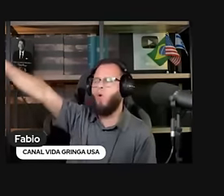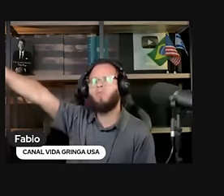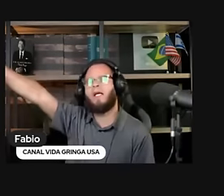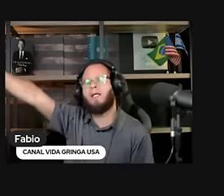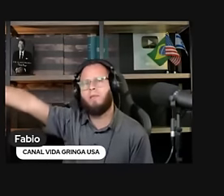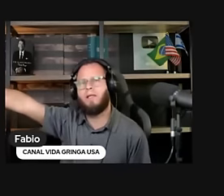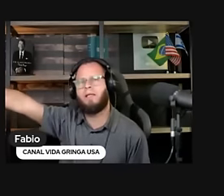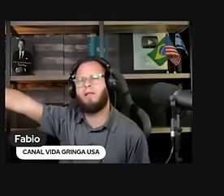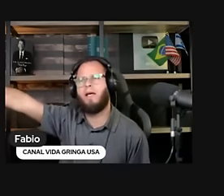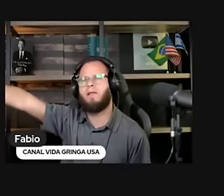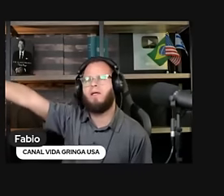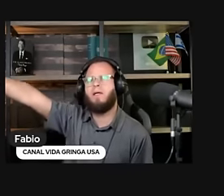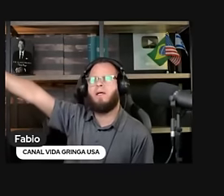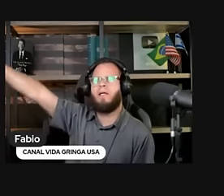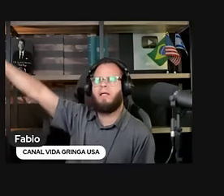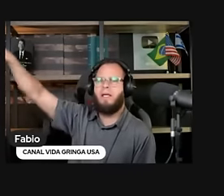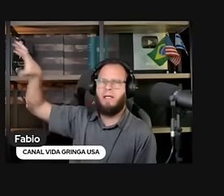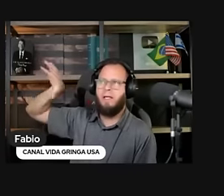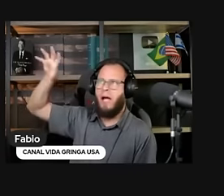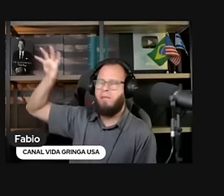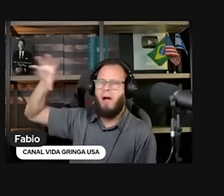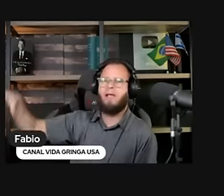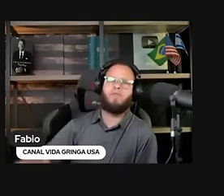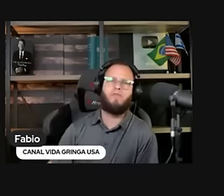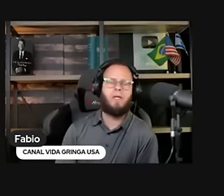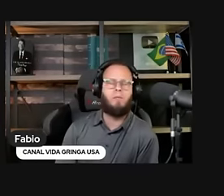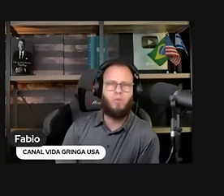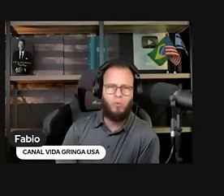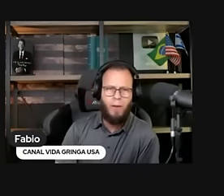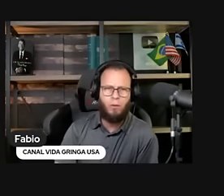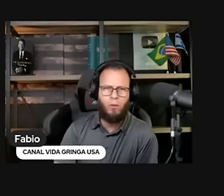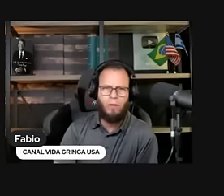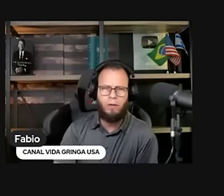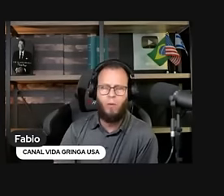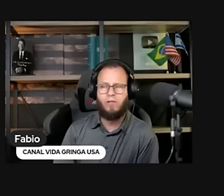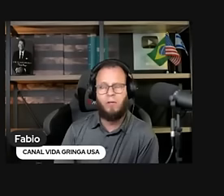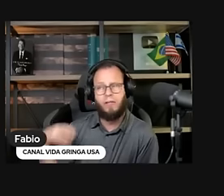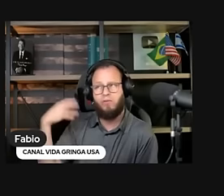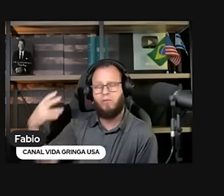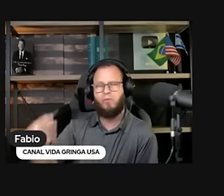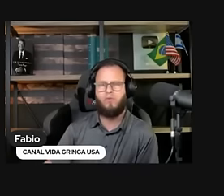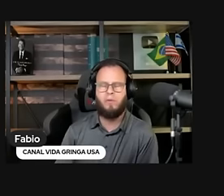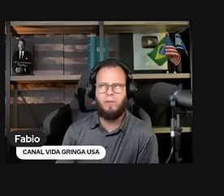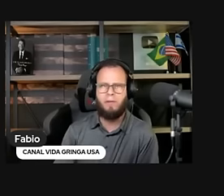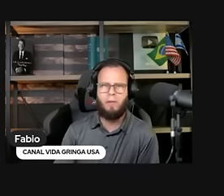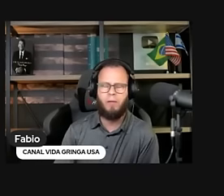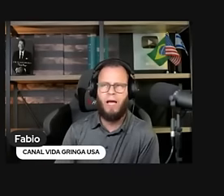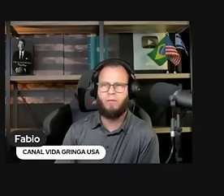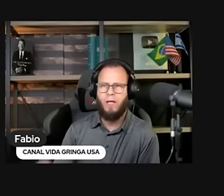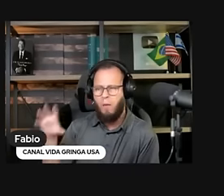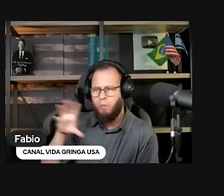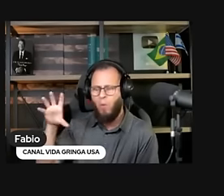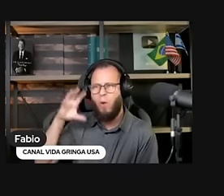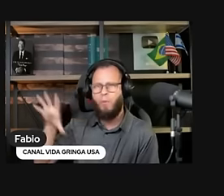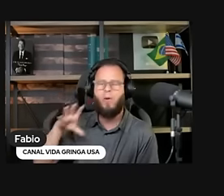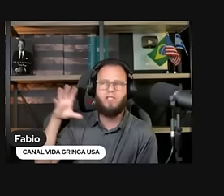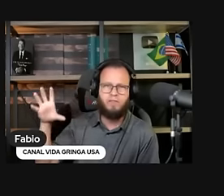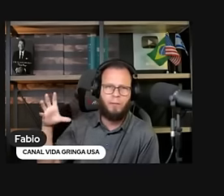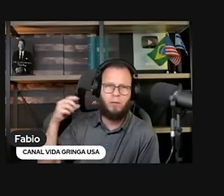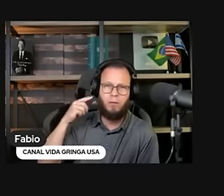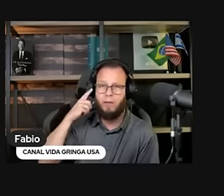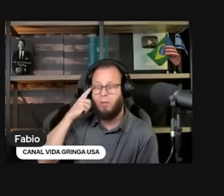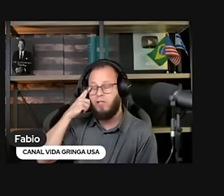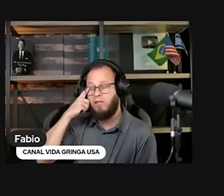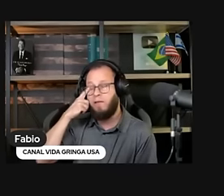uma outra câmera na tela, que aí a imagem fica muito melhor. Eu acho, acredito que o som também tenha melhorado. Pouco a pouco a gente